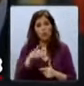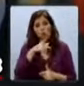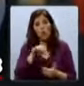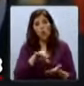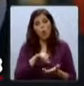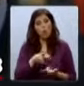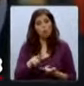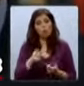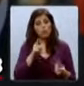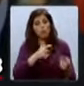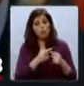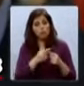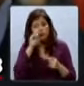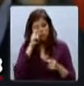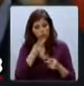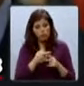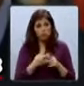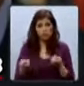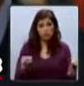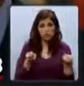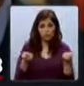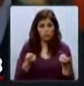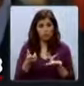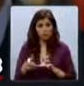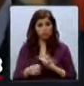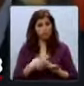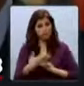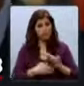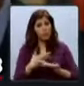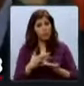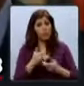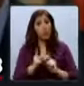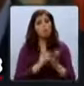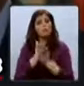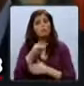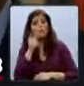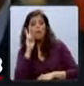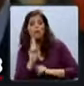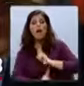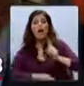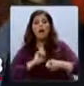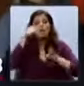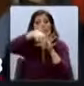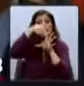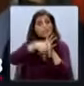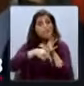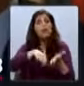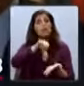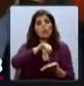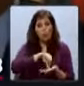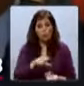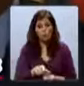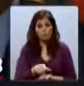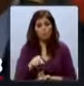have a serious negotiation in which A, we are able to see exactly what's going on inside of Iran. It would